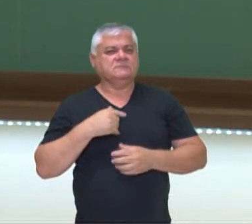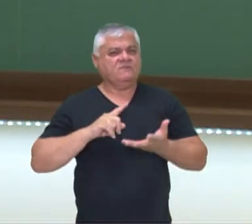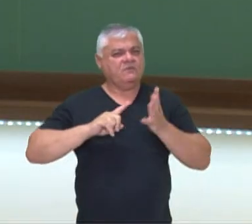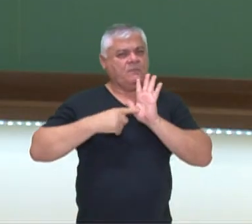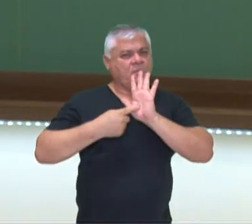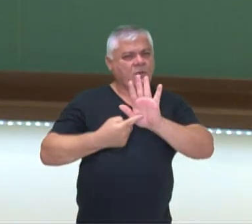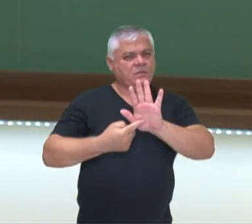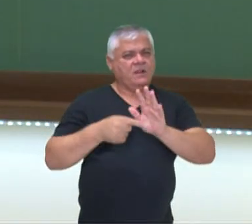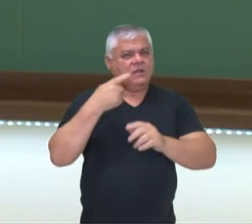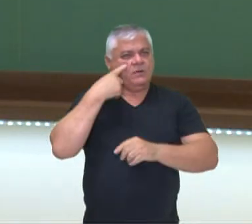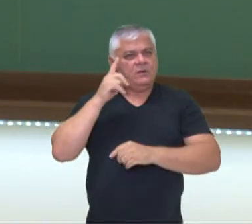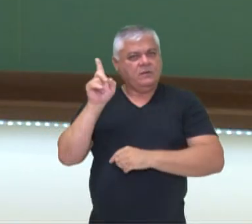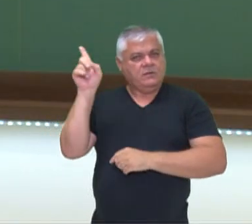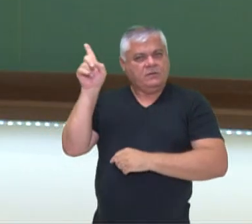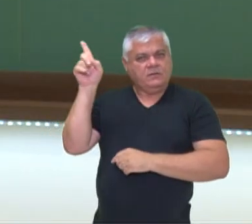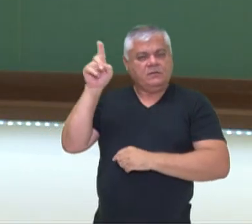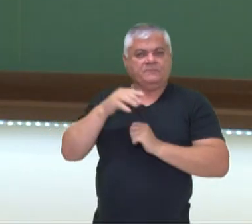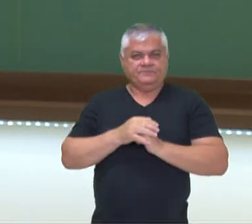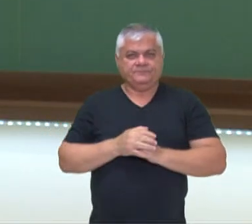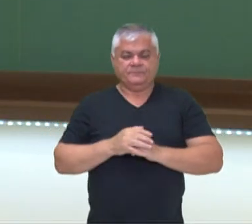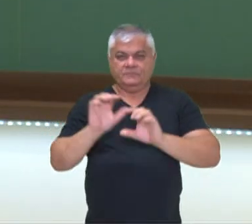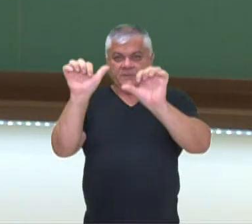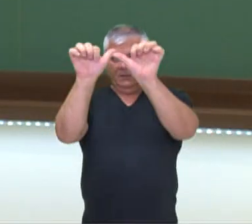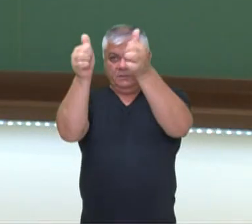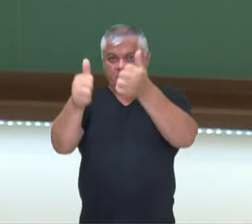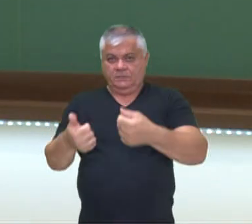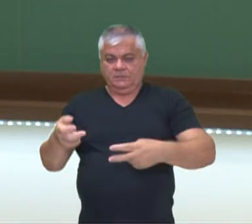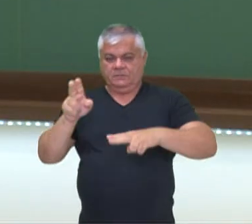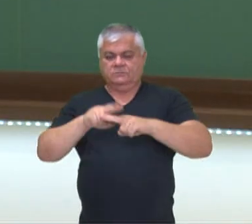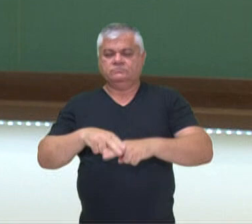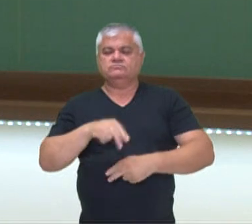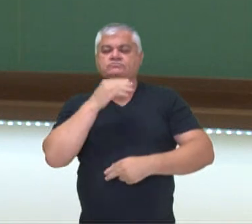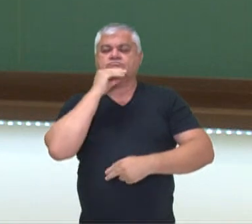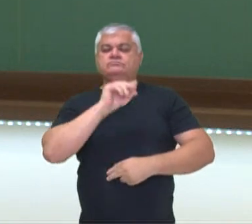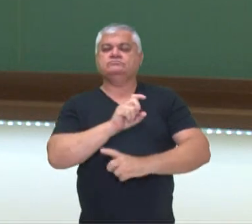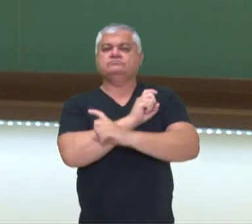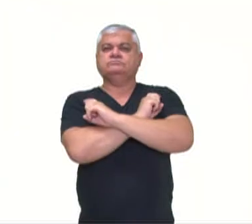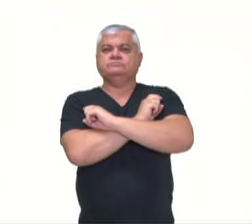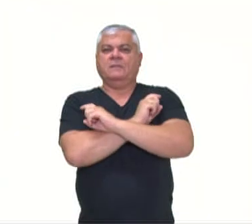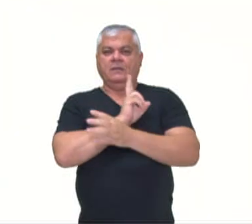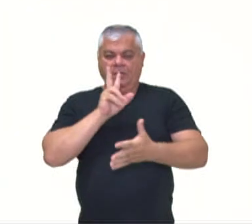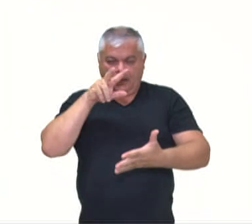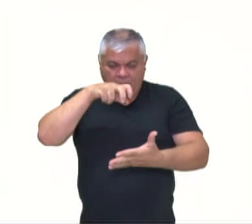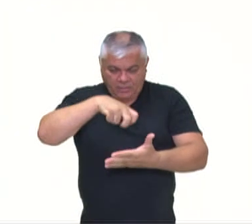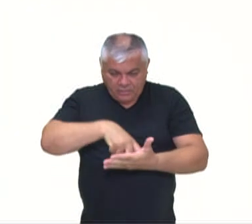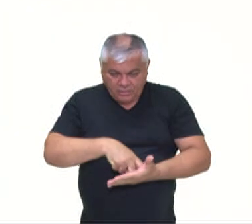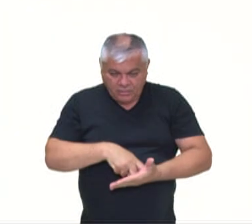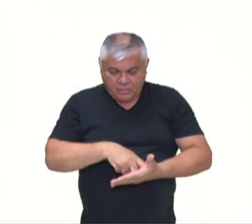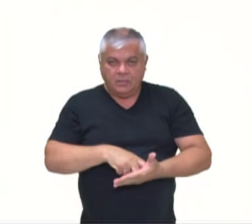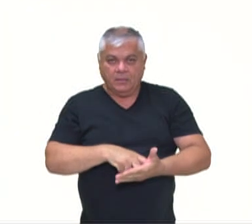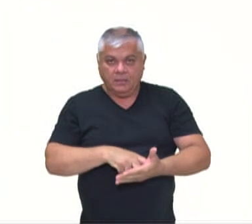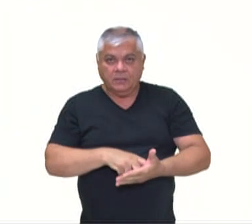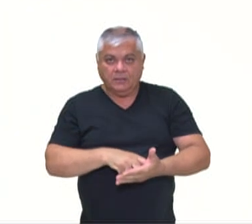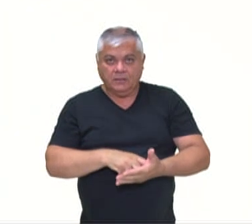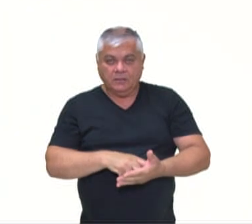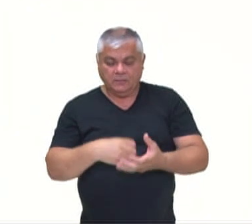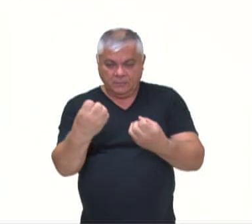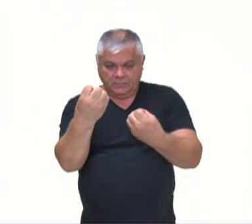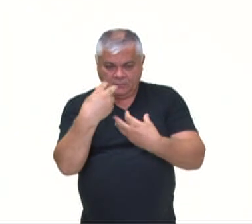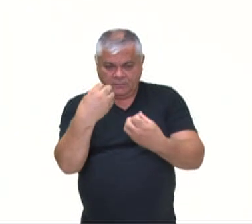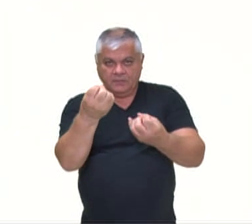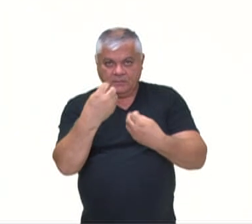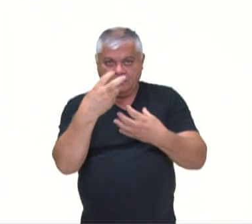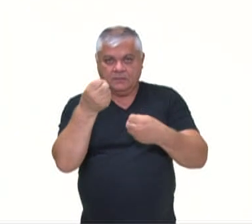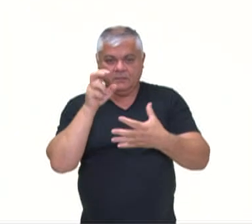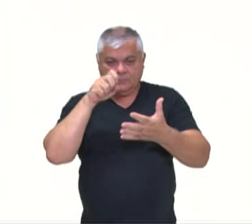mostrando essa imagem, o qual nós temos um faraó devidamente ajoelhado e ouvindo uma divindade.